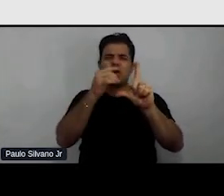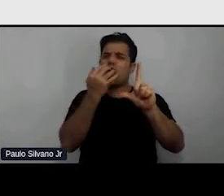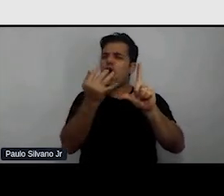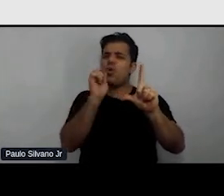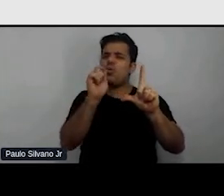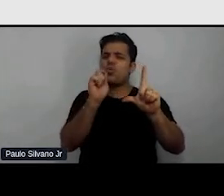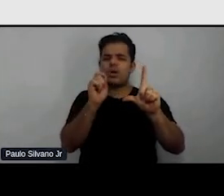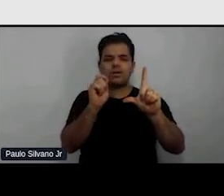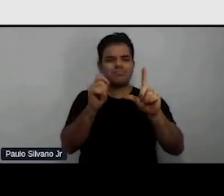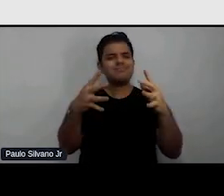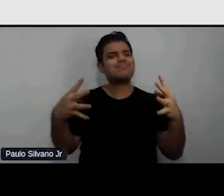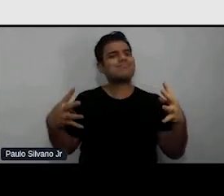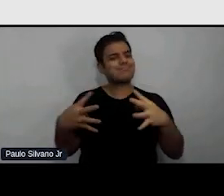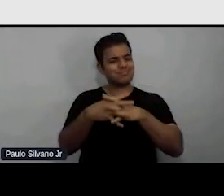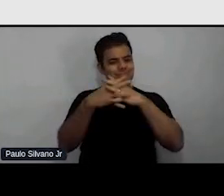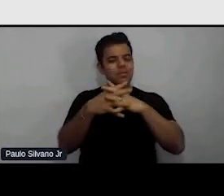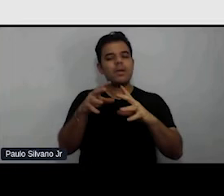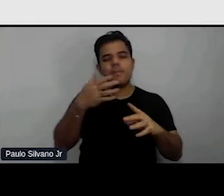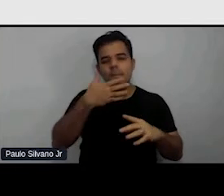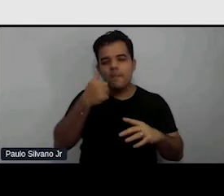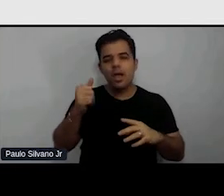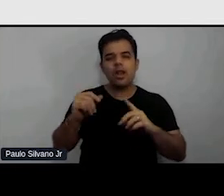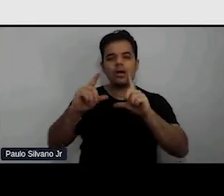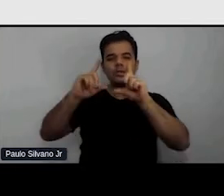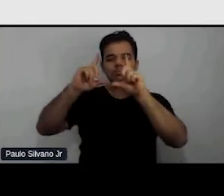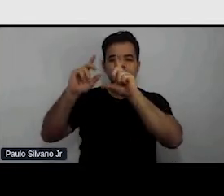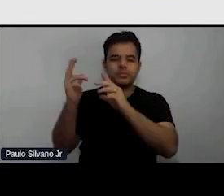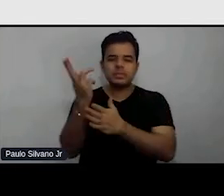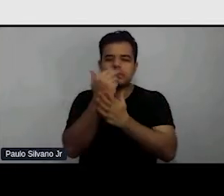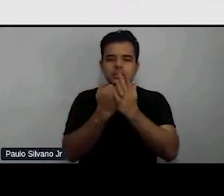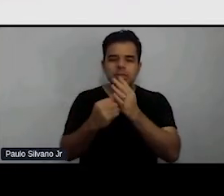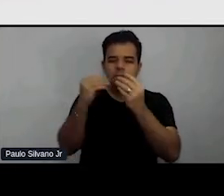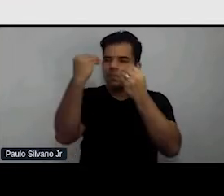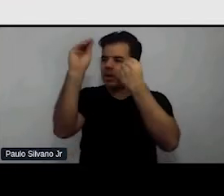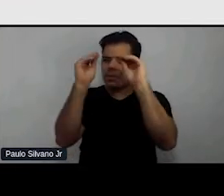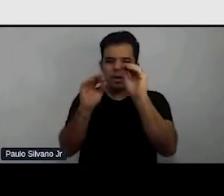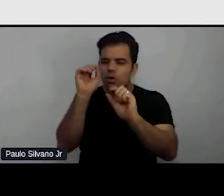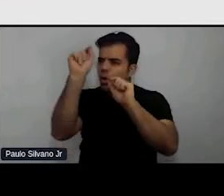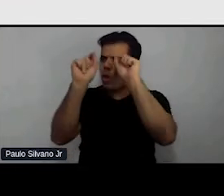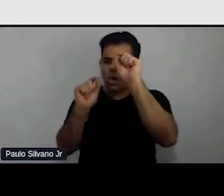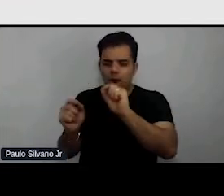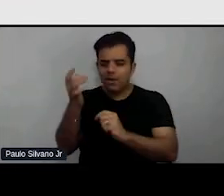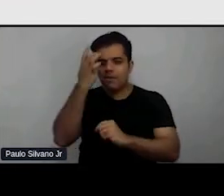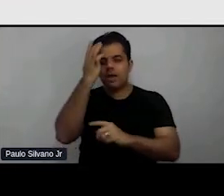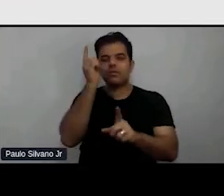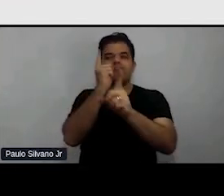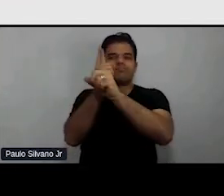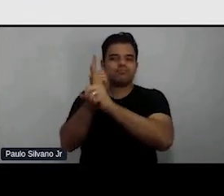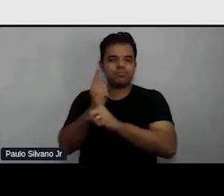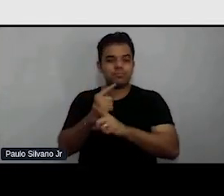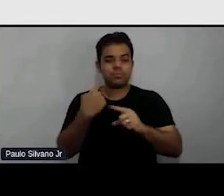gente utilizar ícones para cada um dos pontos, fica muito mais fácil de distinguir.